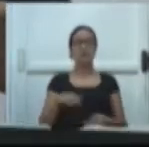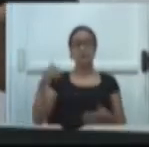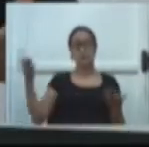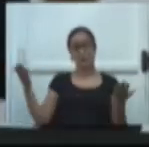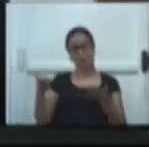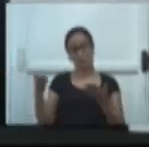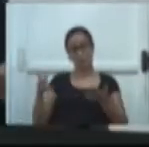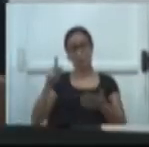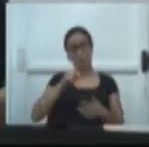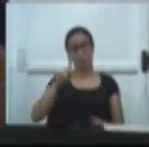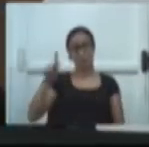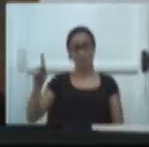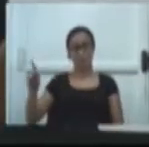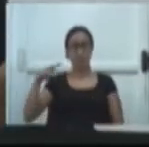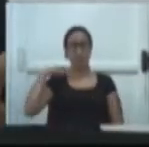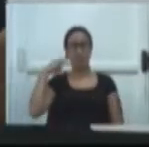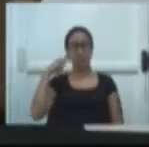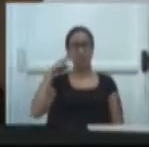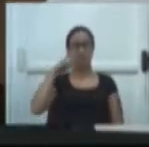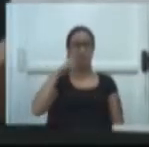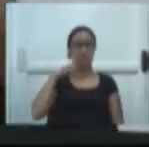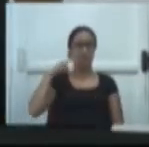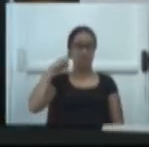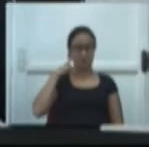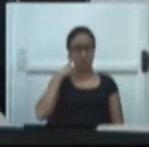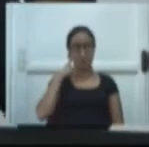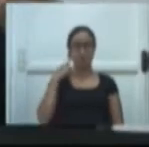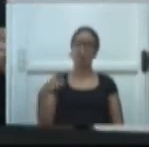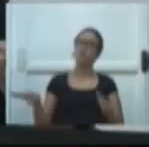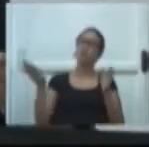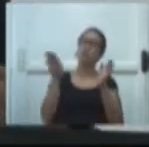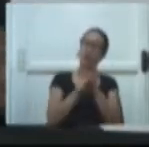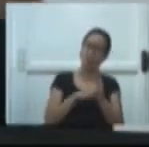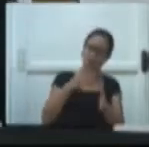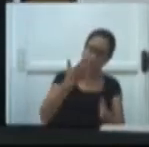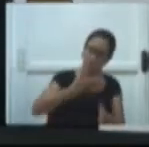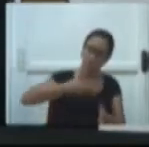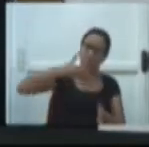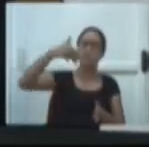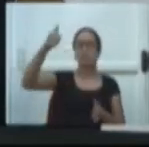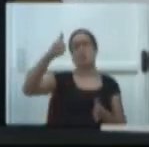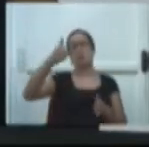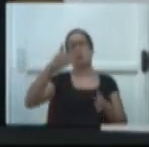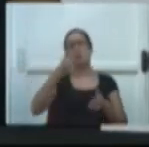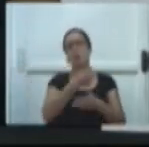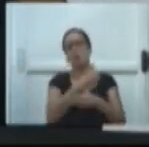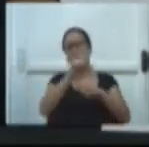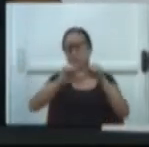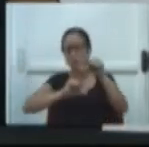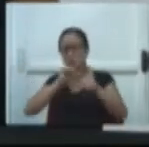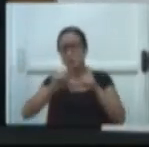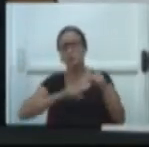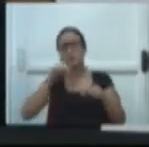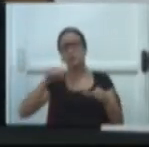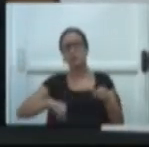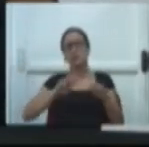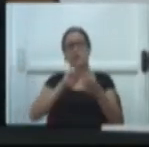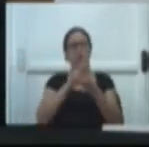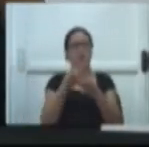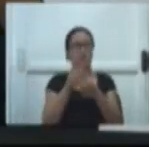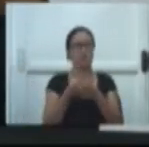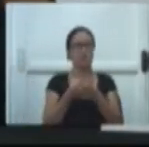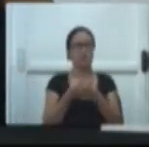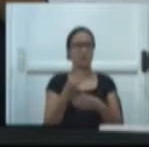melhorando e resolveu fazer a equiparação dos trabalhadores comissionados. E era justo, gente, não dá para